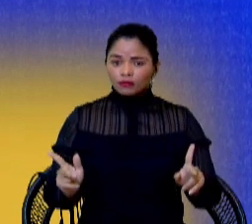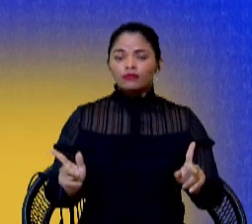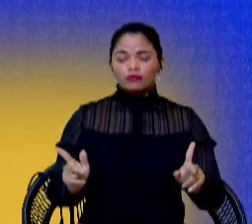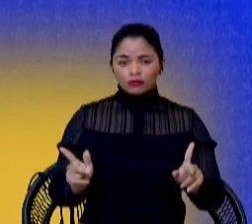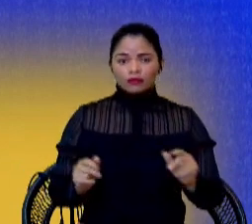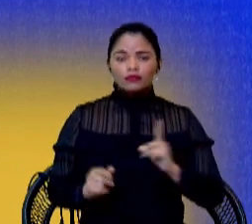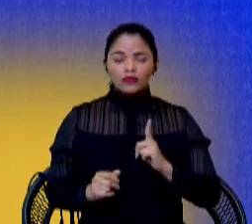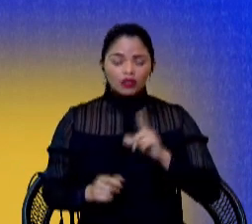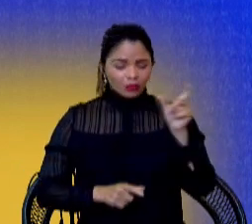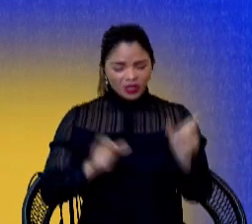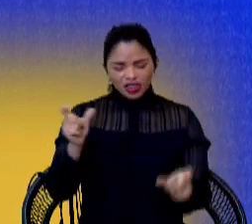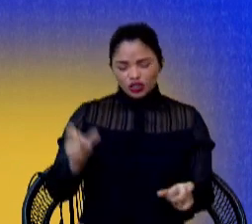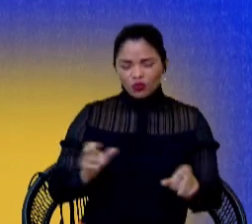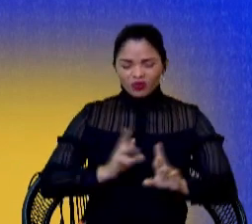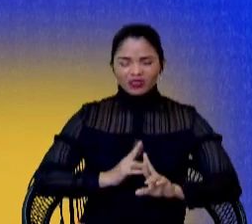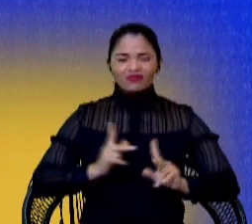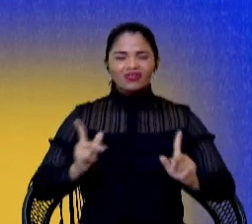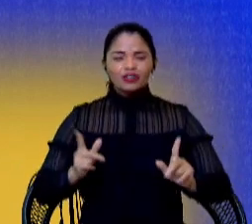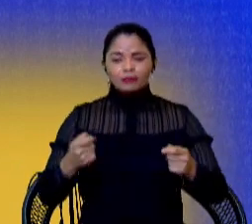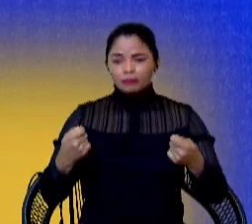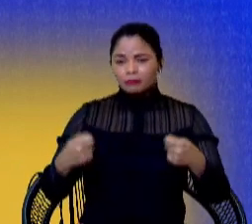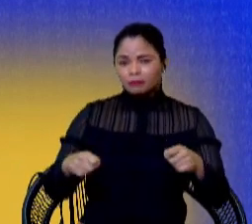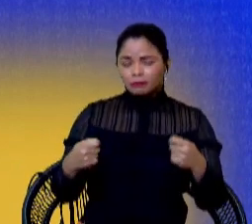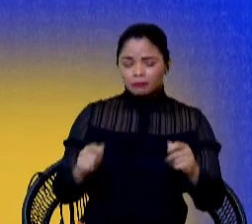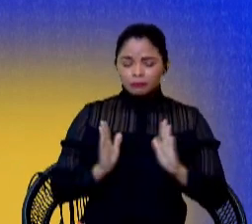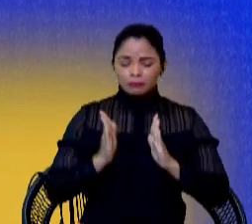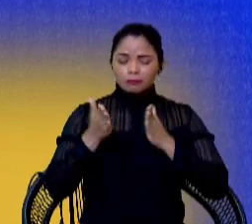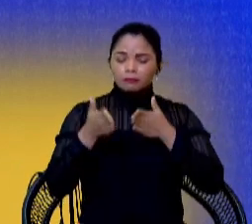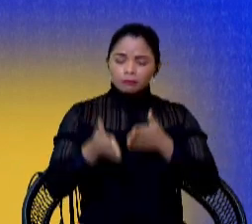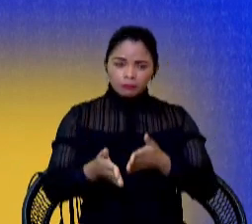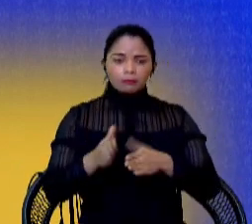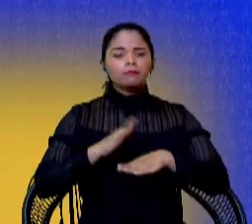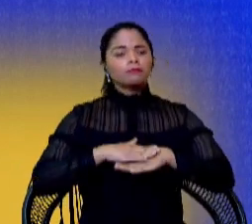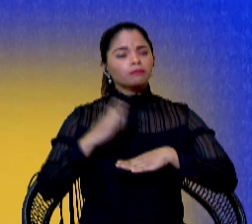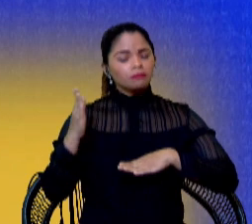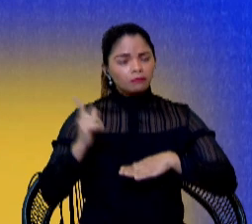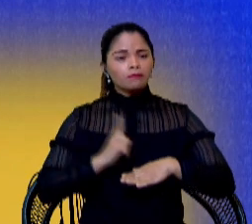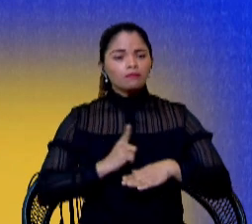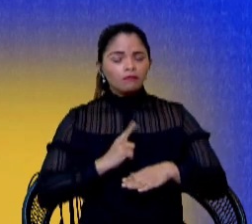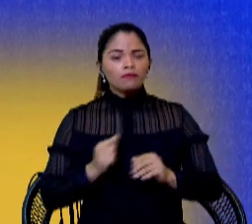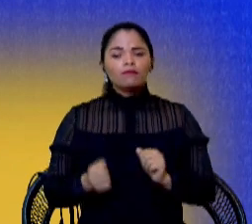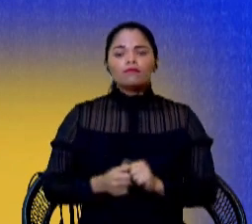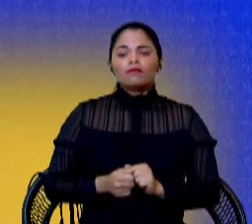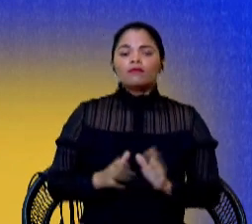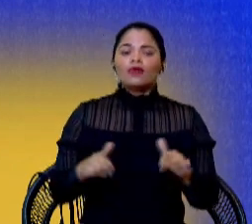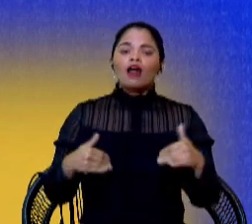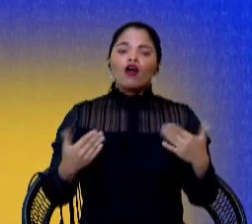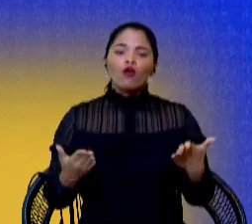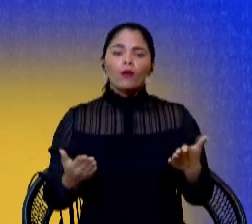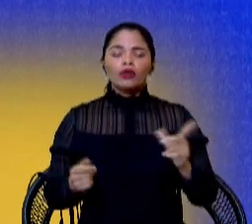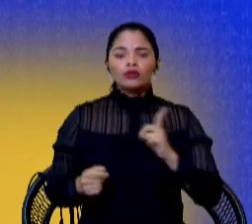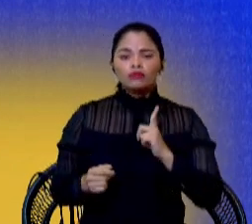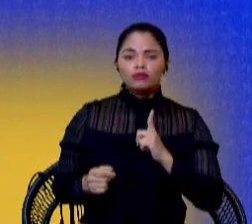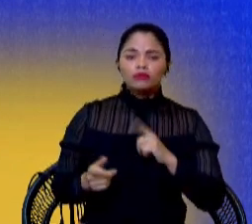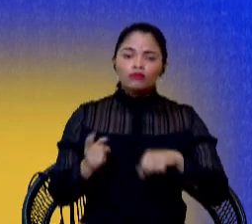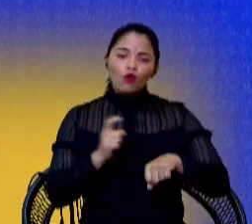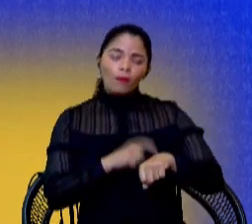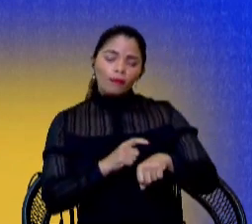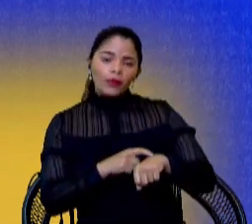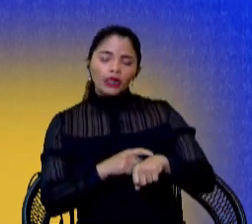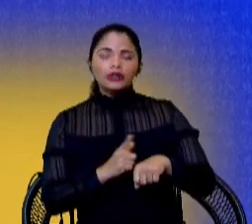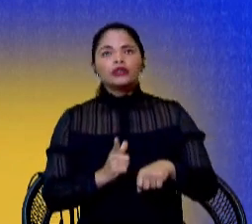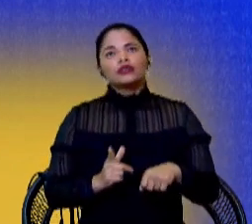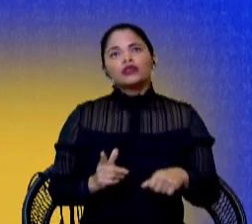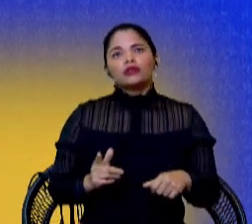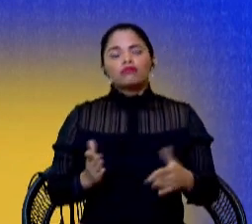linha é uma linha, cada pessoa é uma pessoa. Então, você precisa segmentar bastante, né? Então, até mesmo em momentos, né? Então, ó, eu tenho